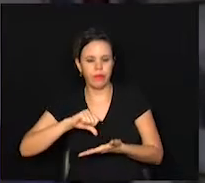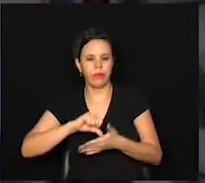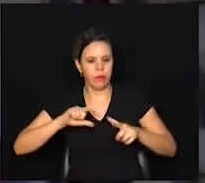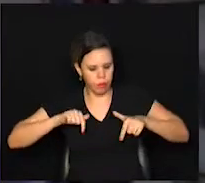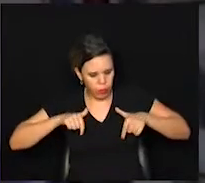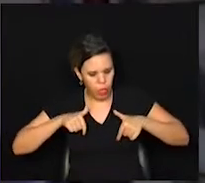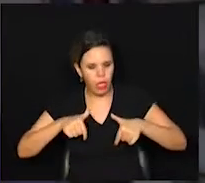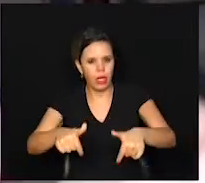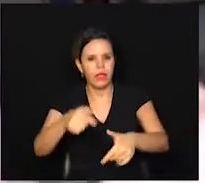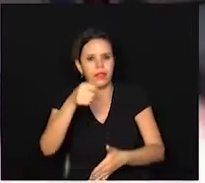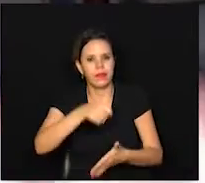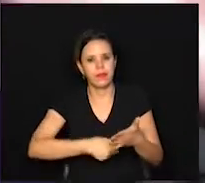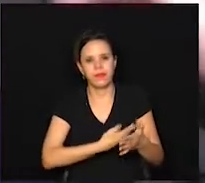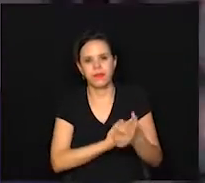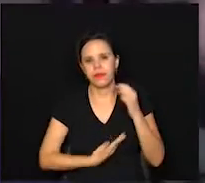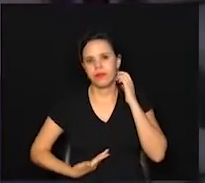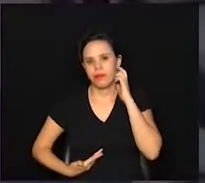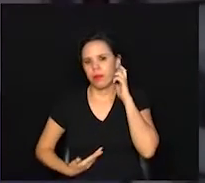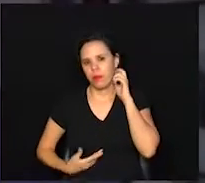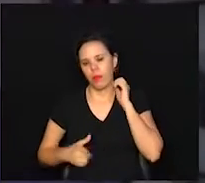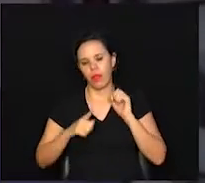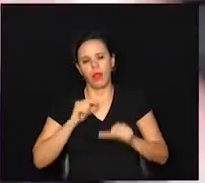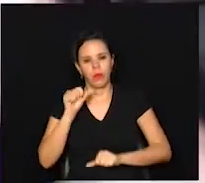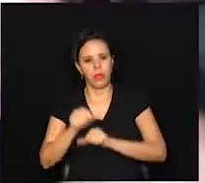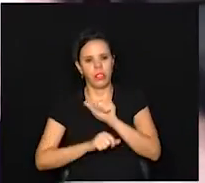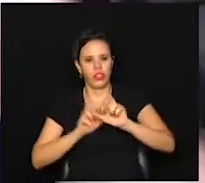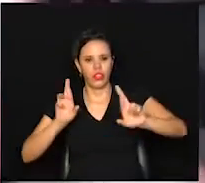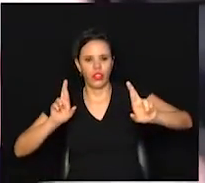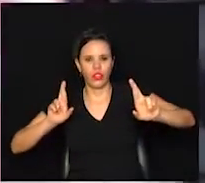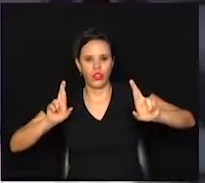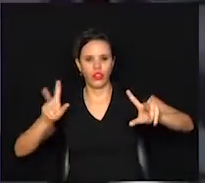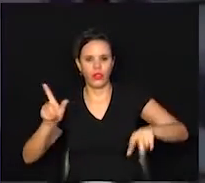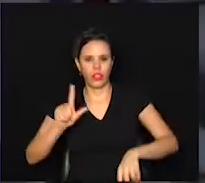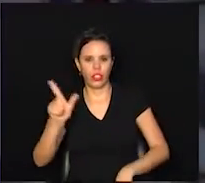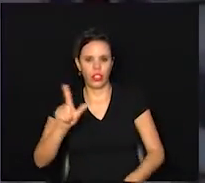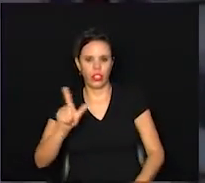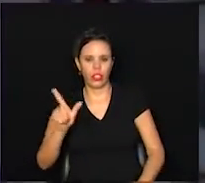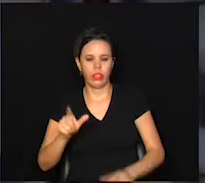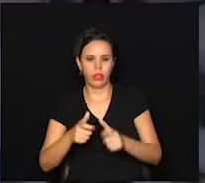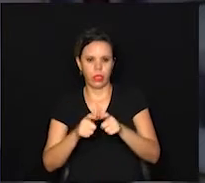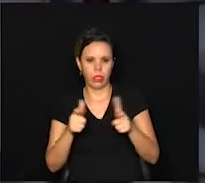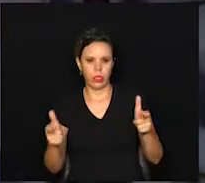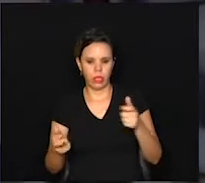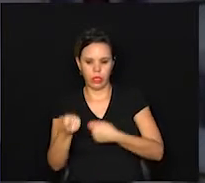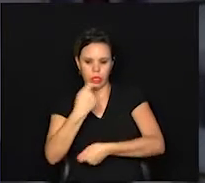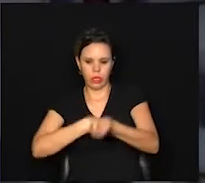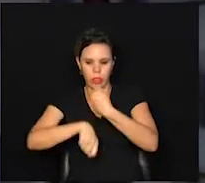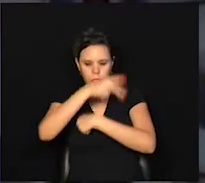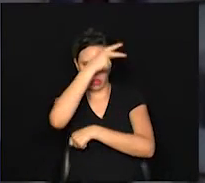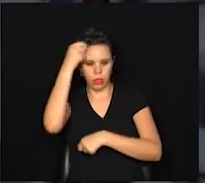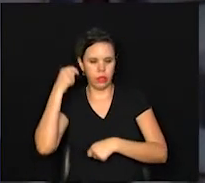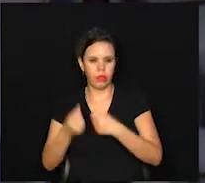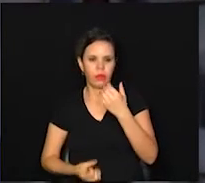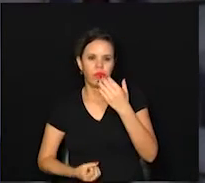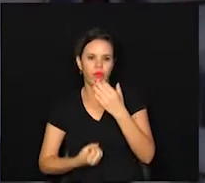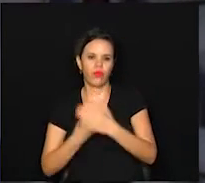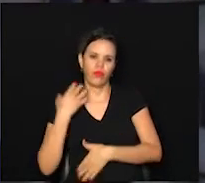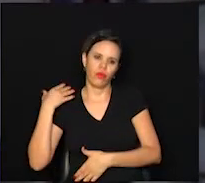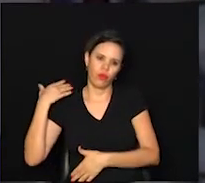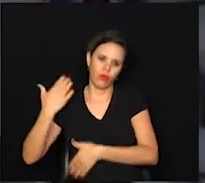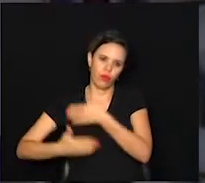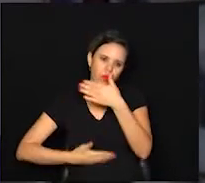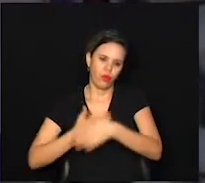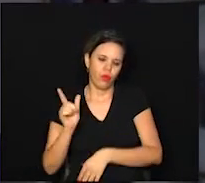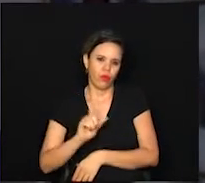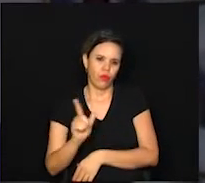políticas, que há uma inversão da lógica. A maioria das administrações vê, né, a